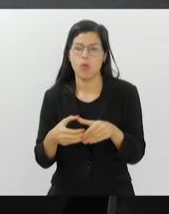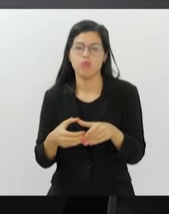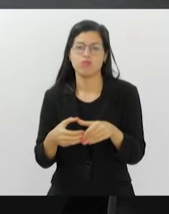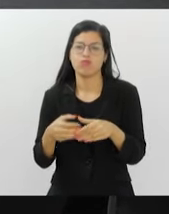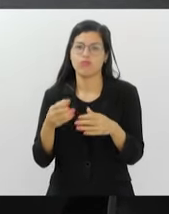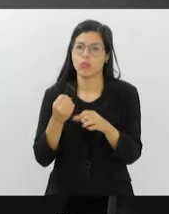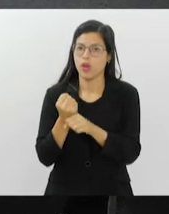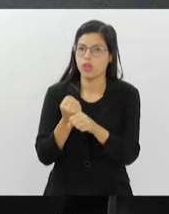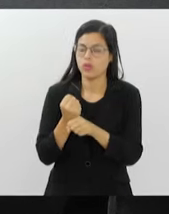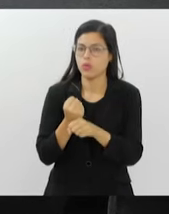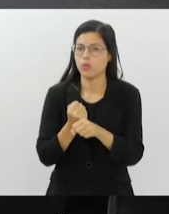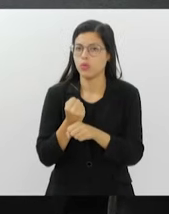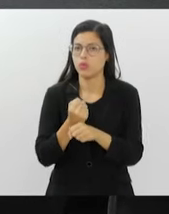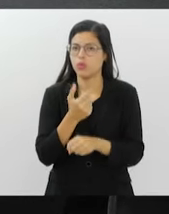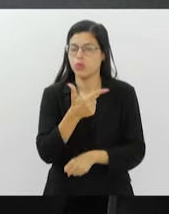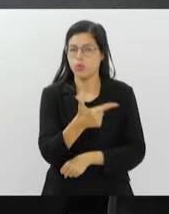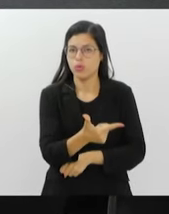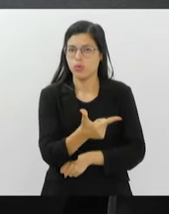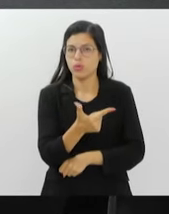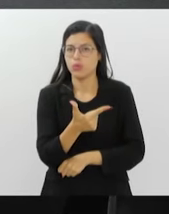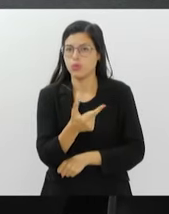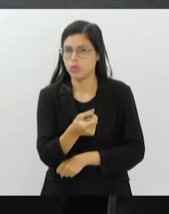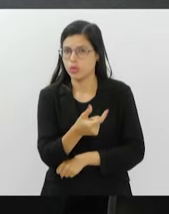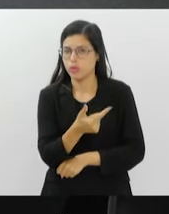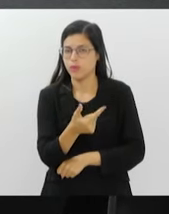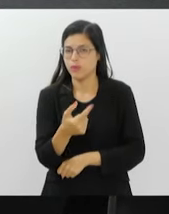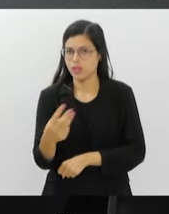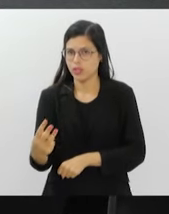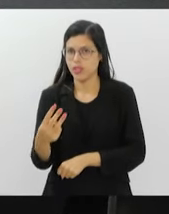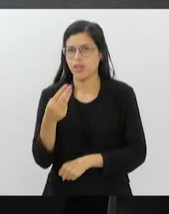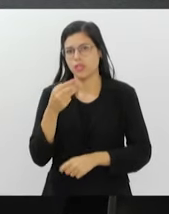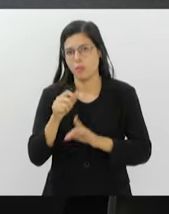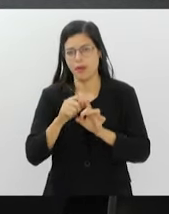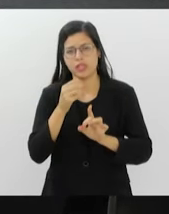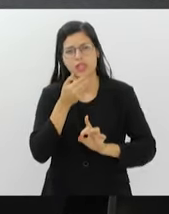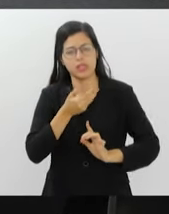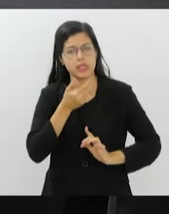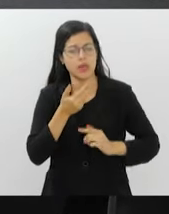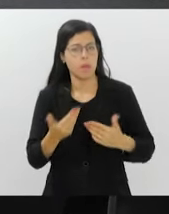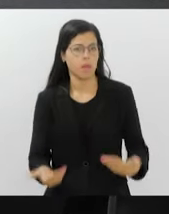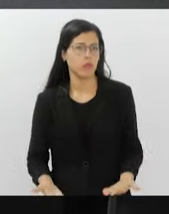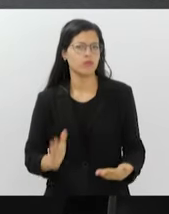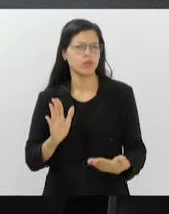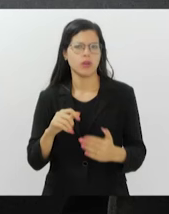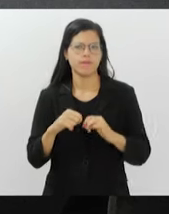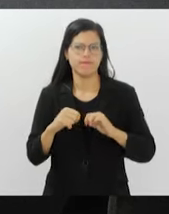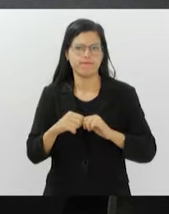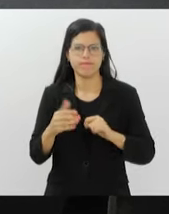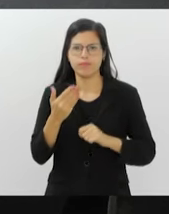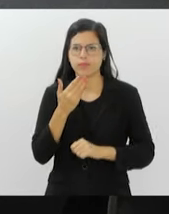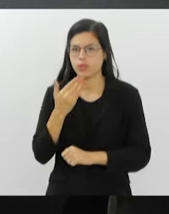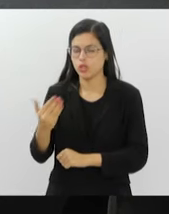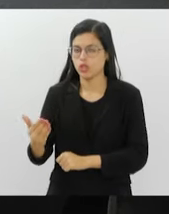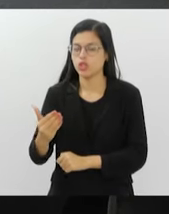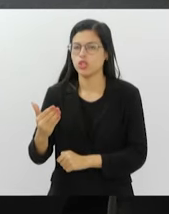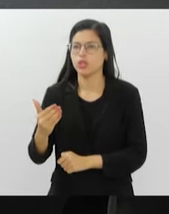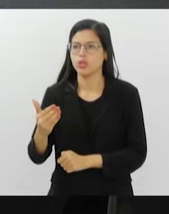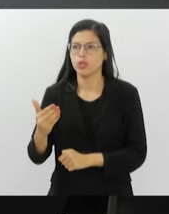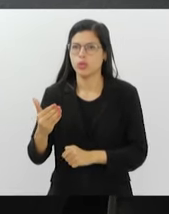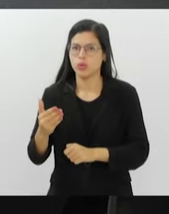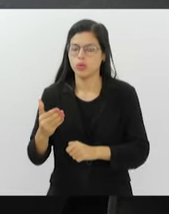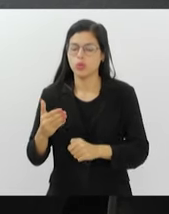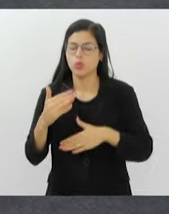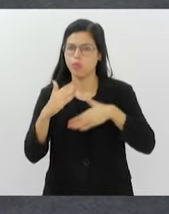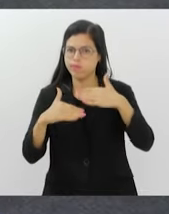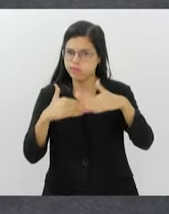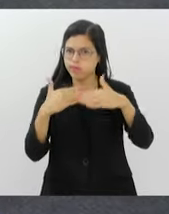2013 Então o que eu vou já fiz aqui o pedido né Eh de tramitação pedindo